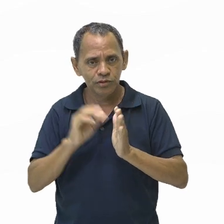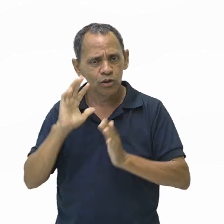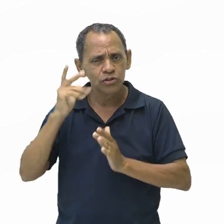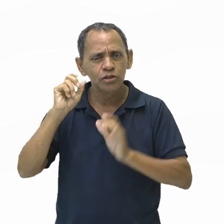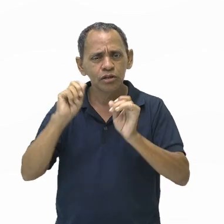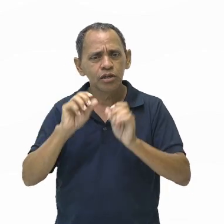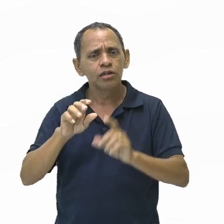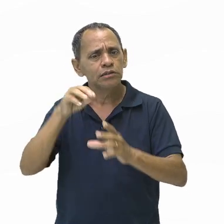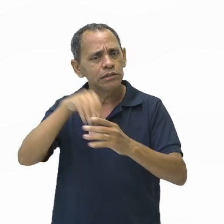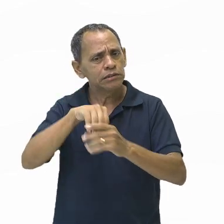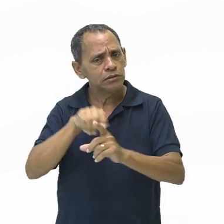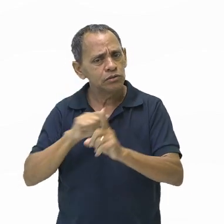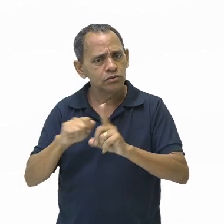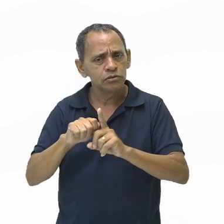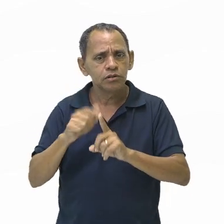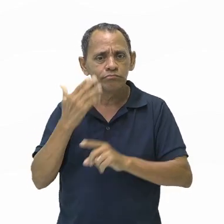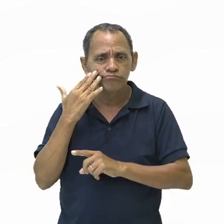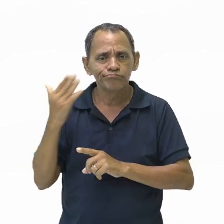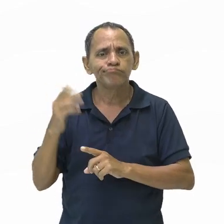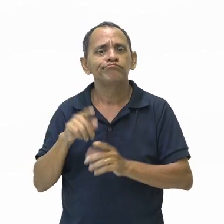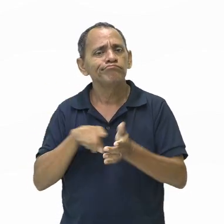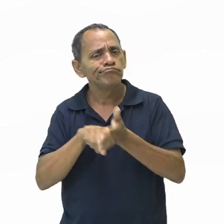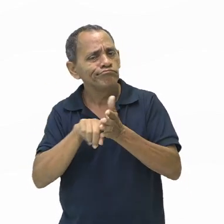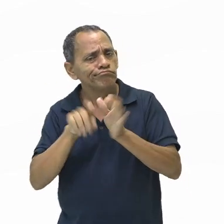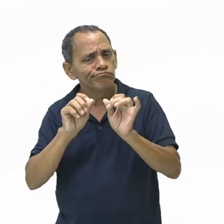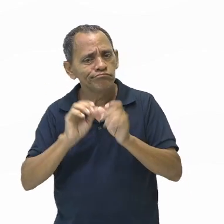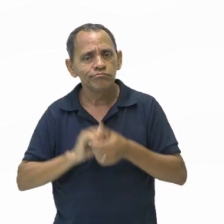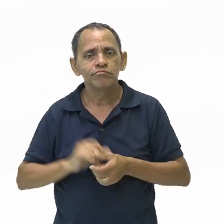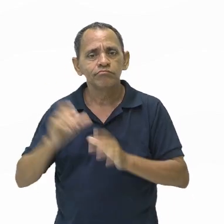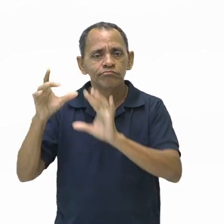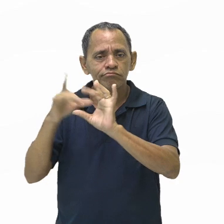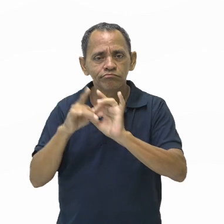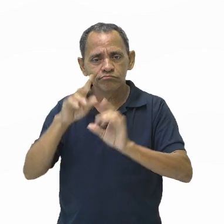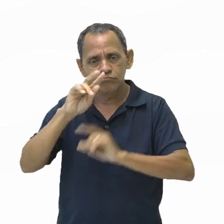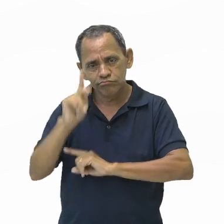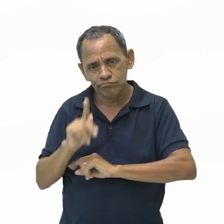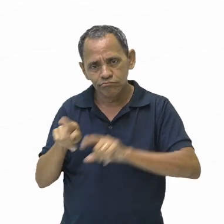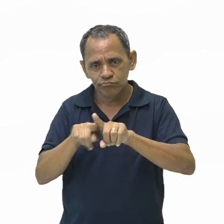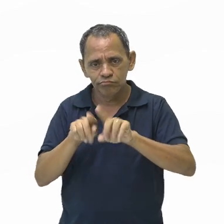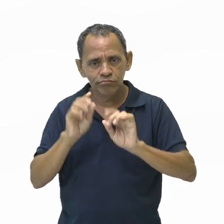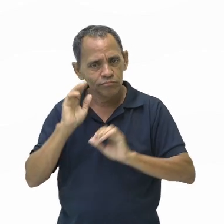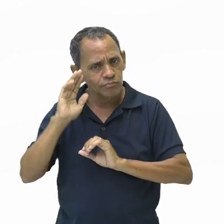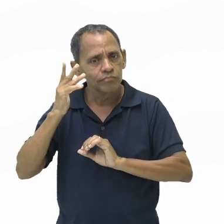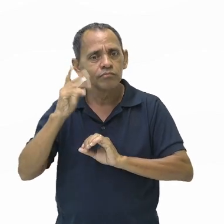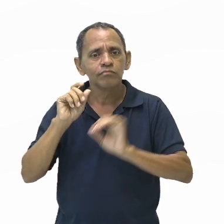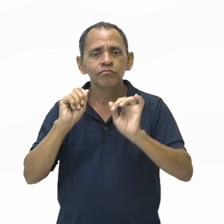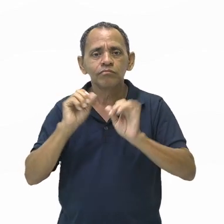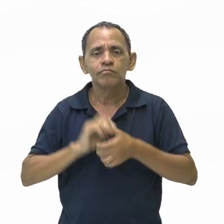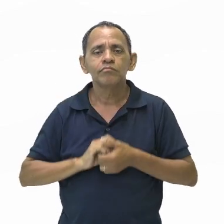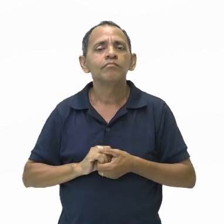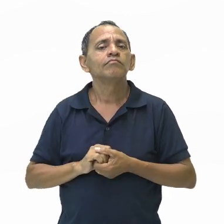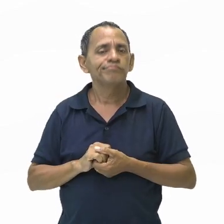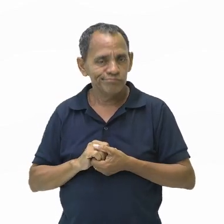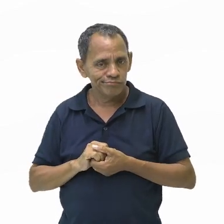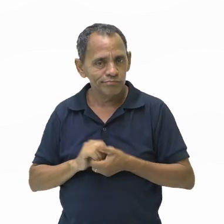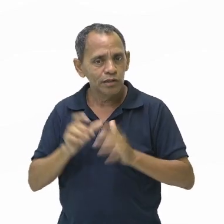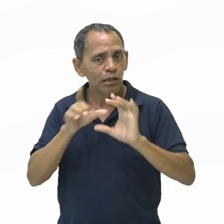nosso contexto histórico. Aconteceu o quê? A abolição